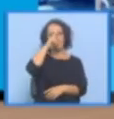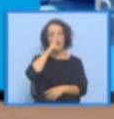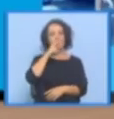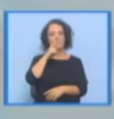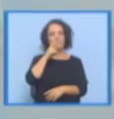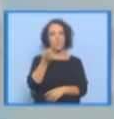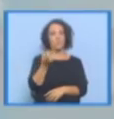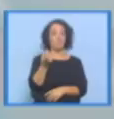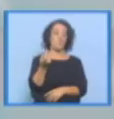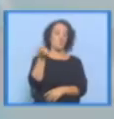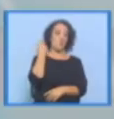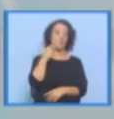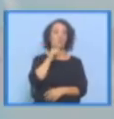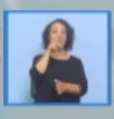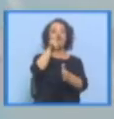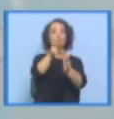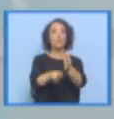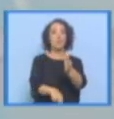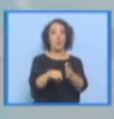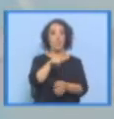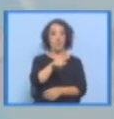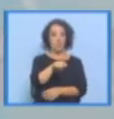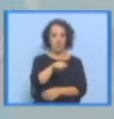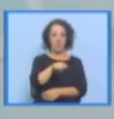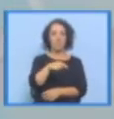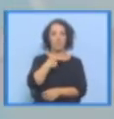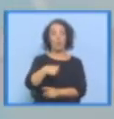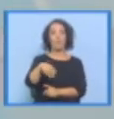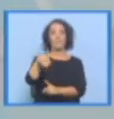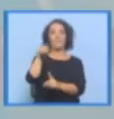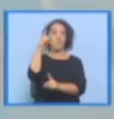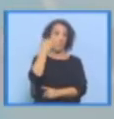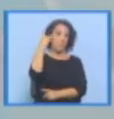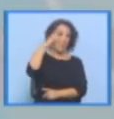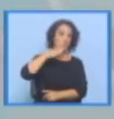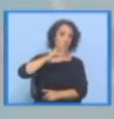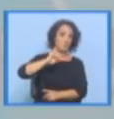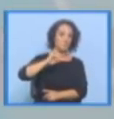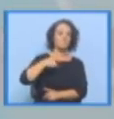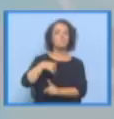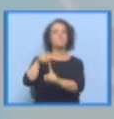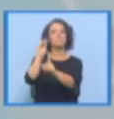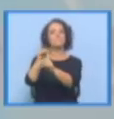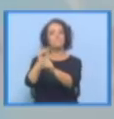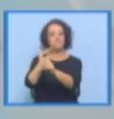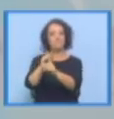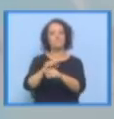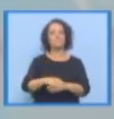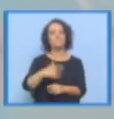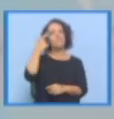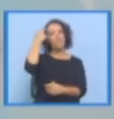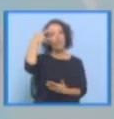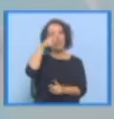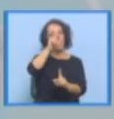no funeral do Dom António Francisco dos Santos, sim, abordei-o precisamente no Porto, sobre as memórias de Dom António Francisco dos